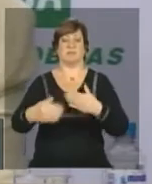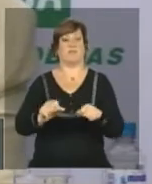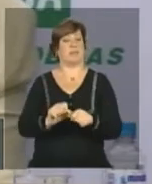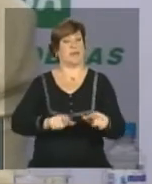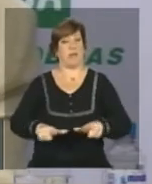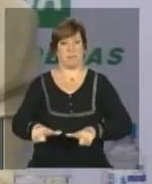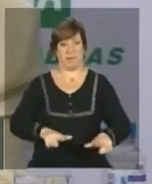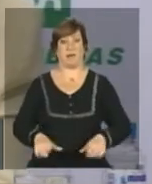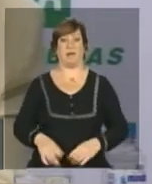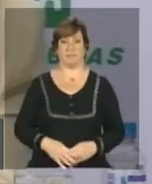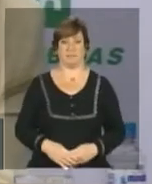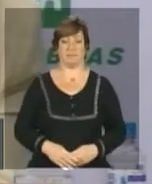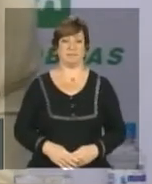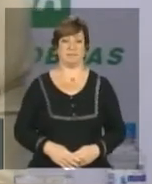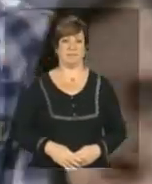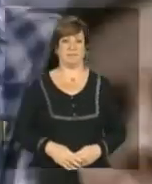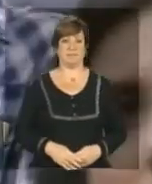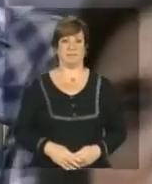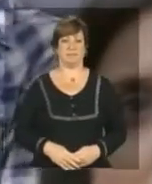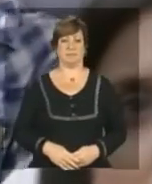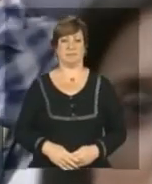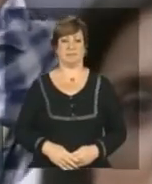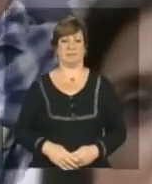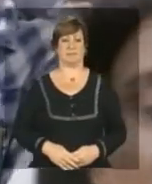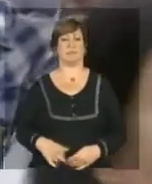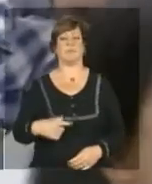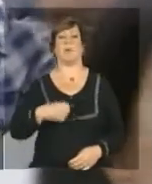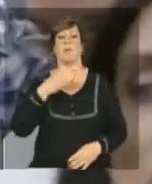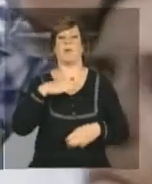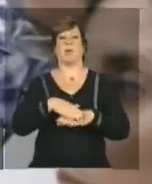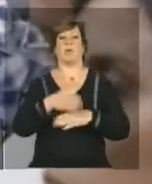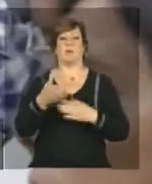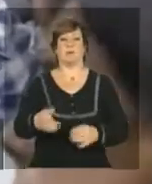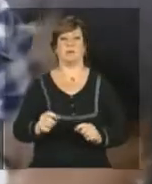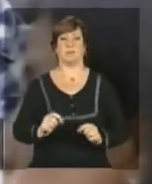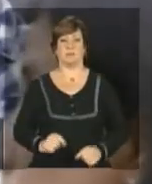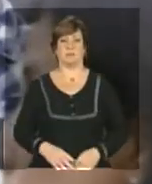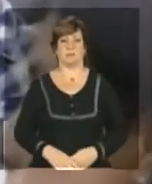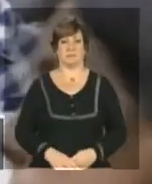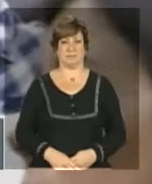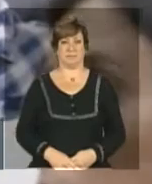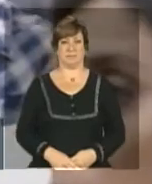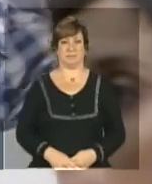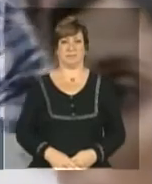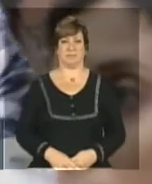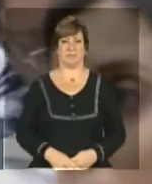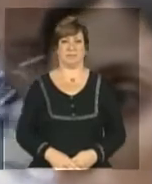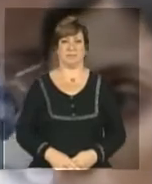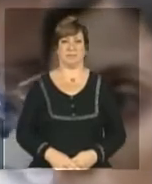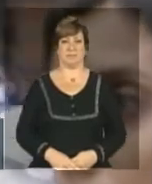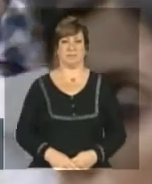trabalho. Ok, próximo, por favor. Boa noite, presidenta. Gareth Chatwin, do jornal Upstream.